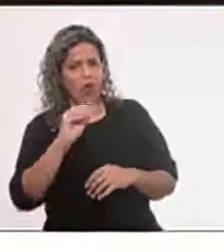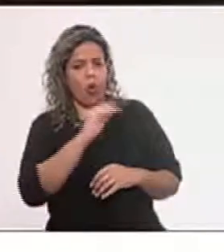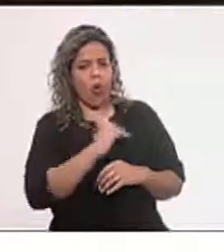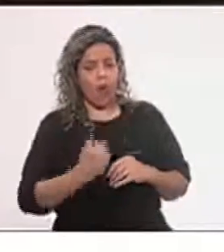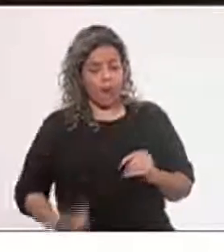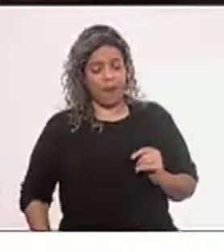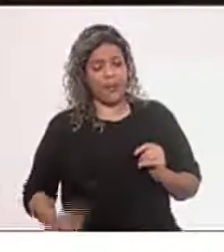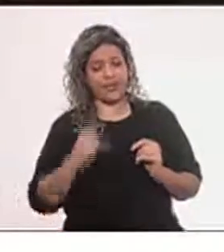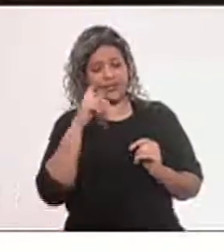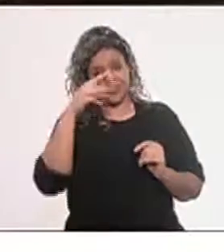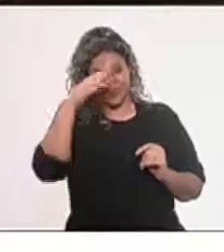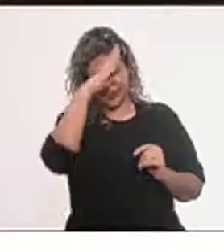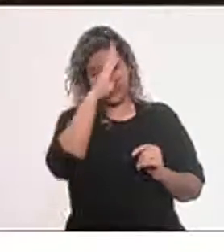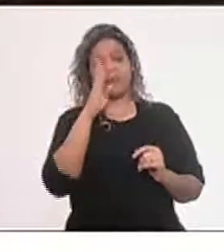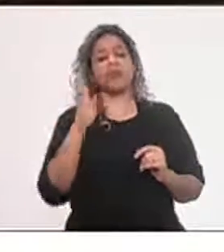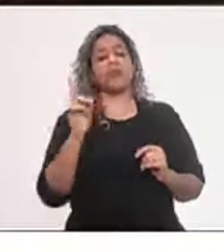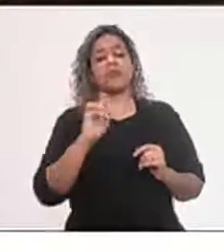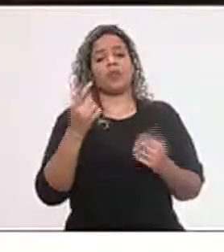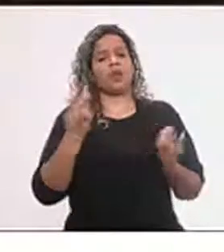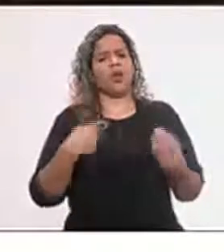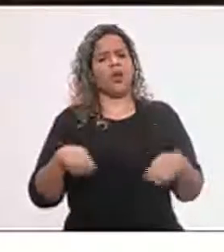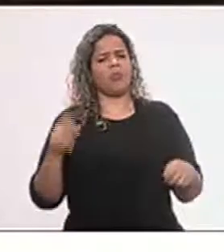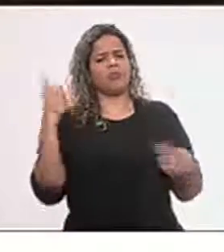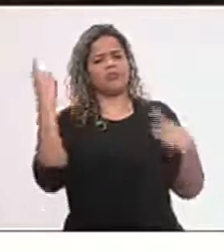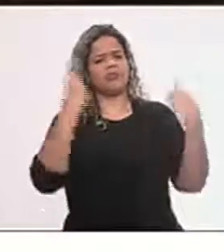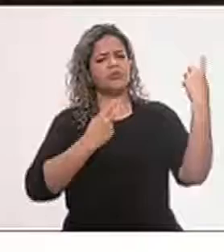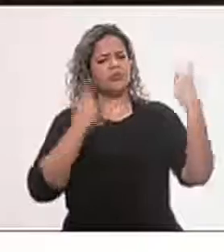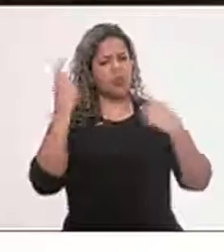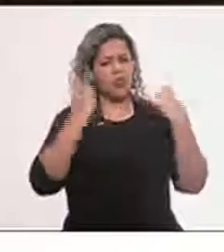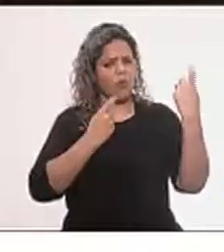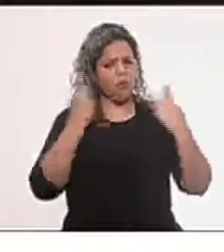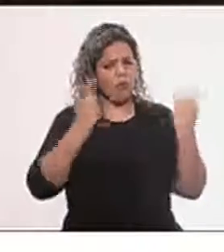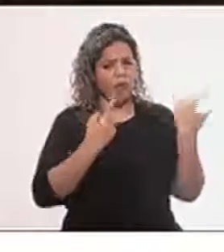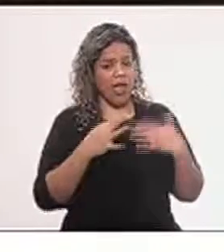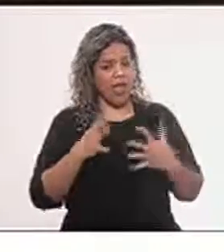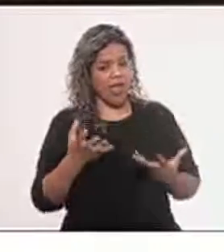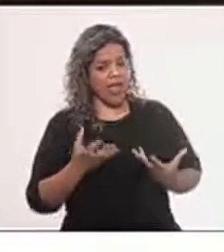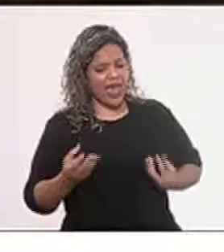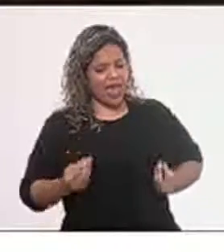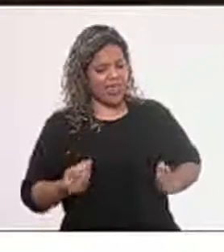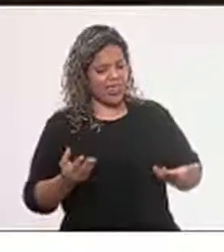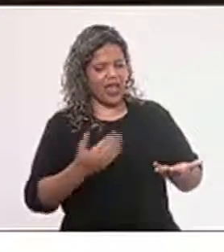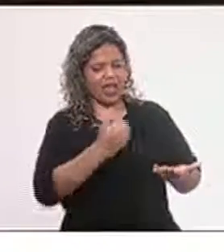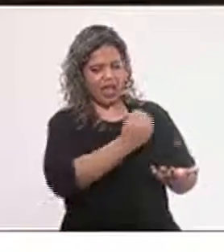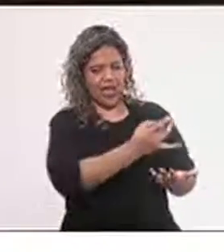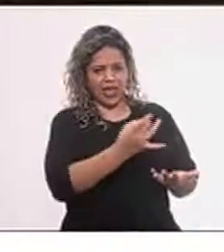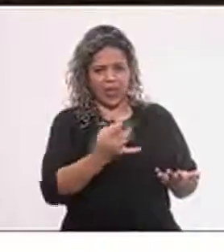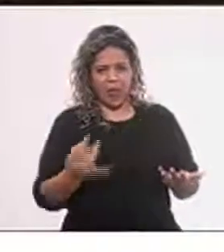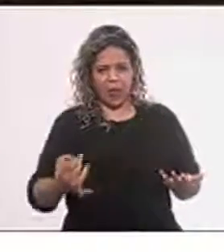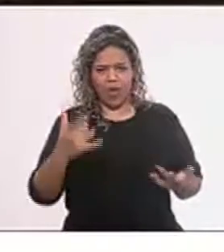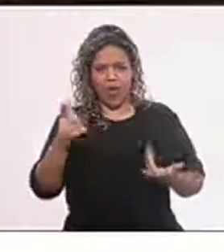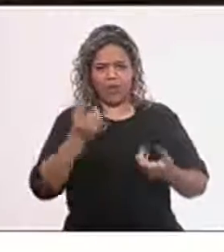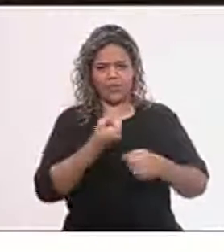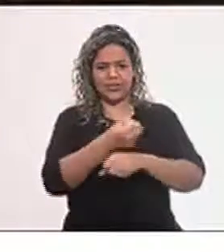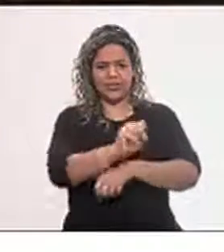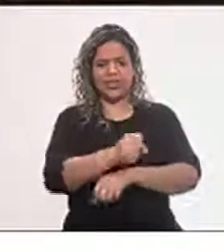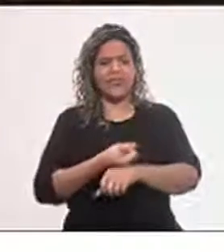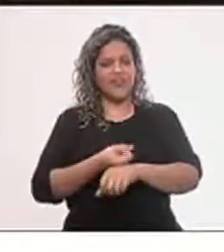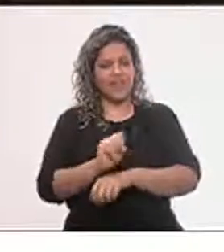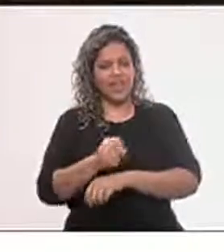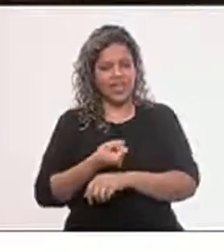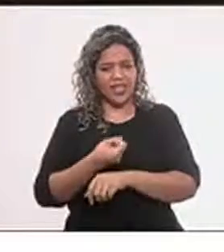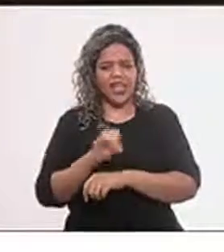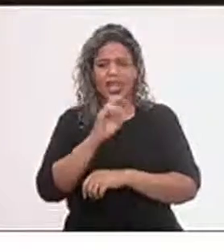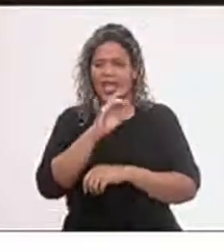República, não precise se preocupar com segurança pública. Ele quer dar uma arma na mão de cada um e se vire